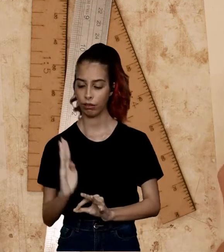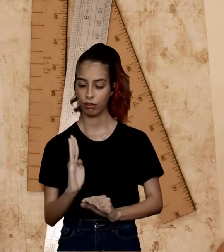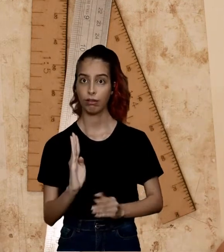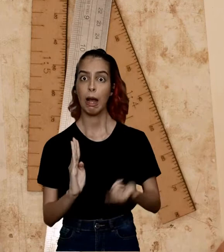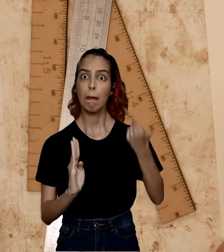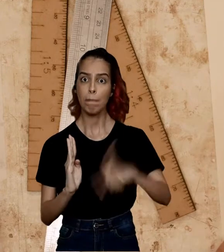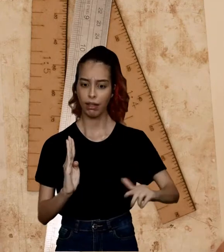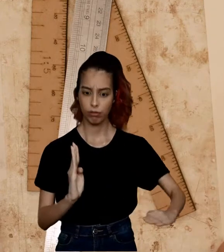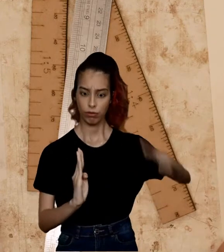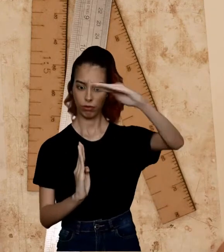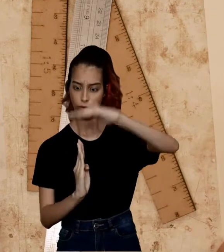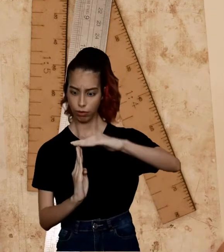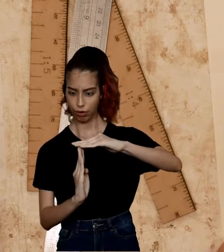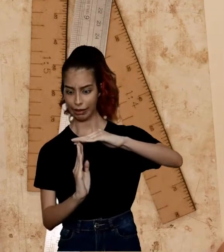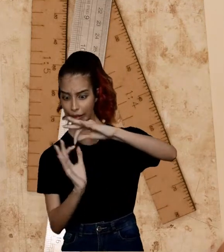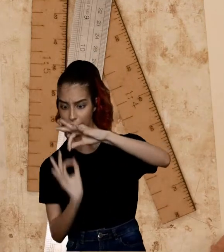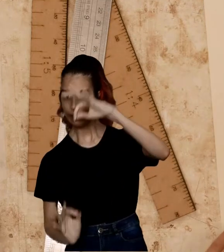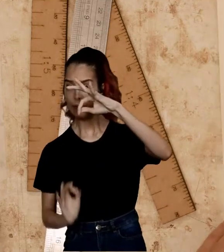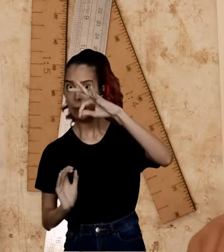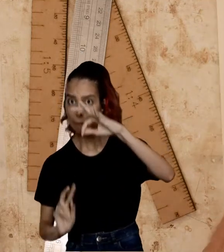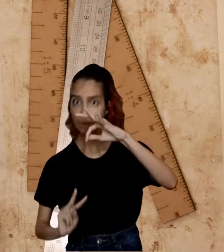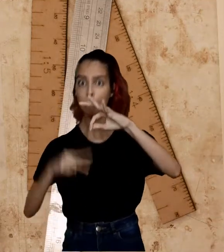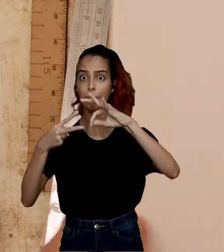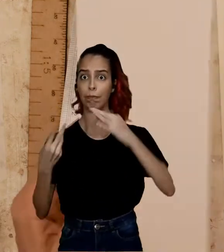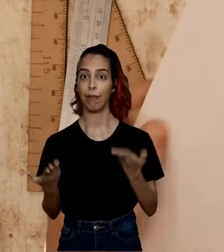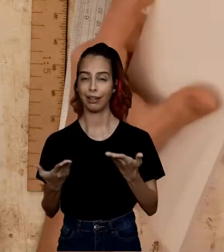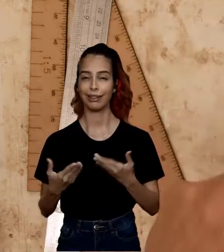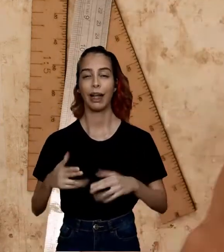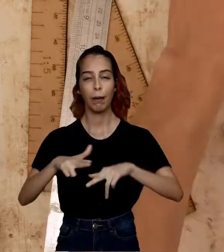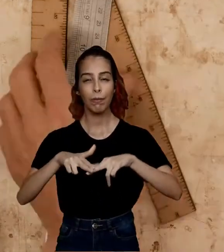vou começar pela parte de cima, que está fácil.